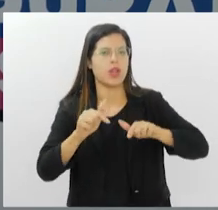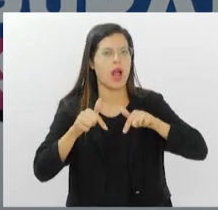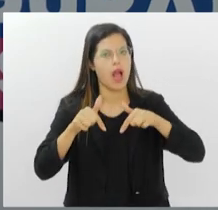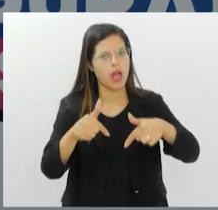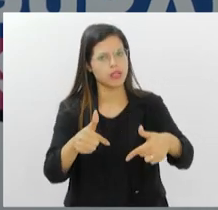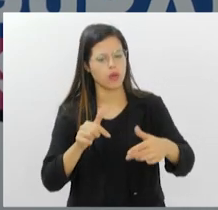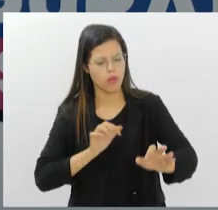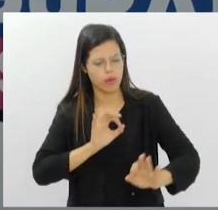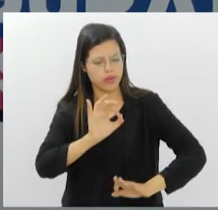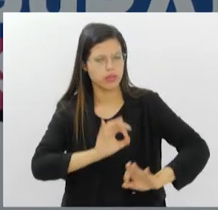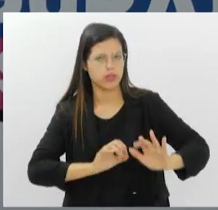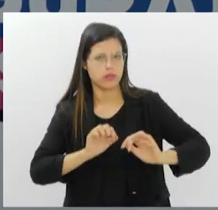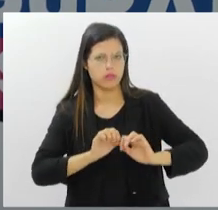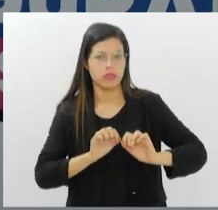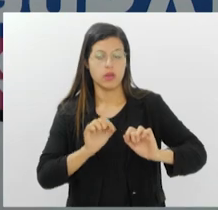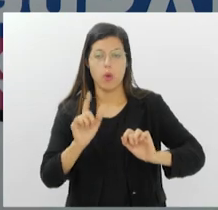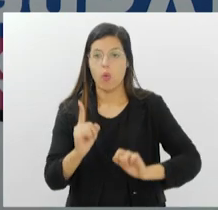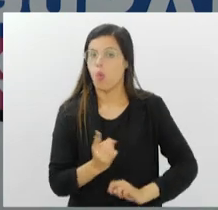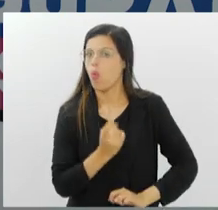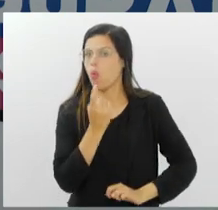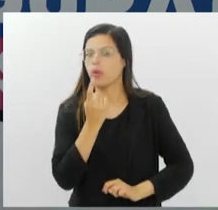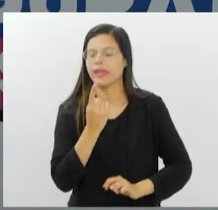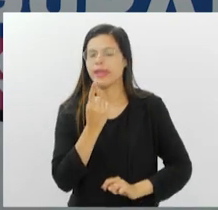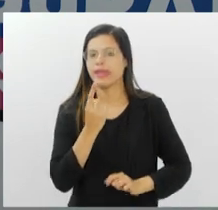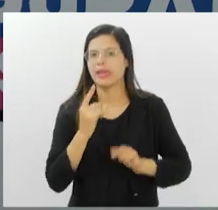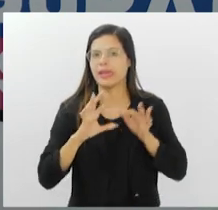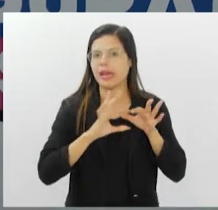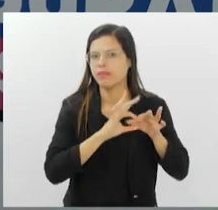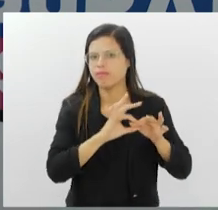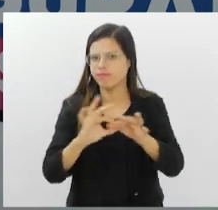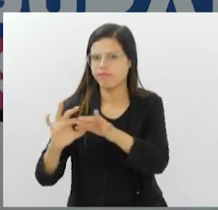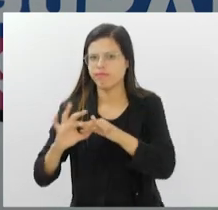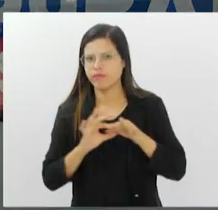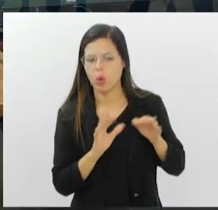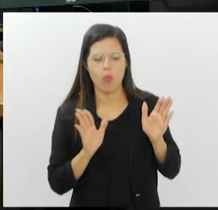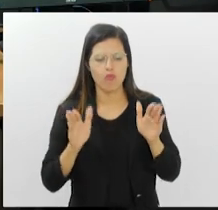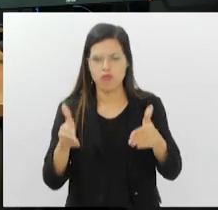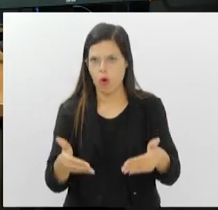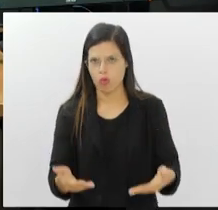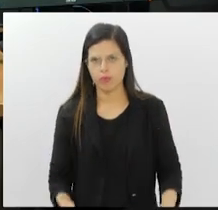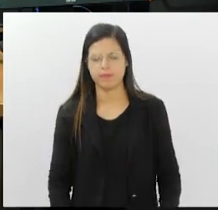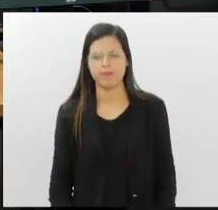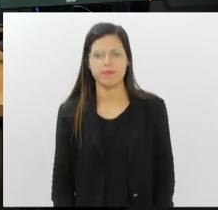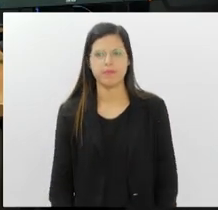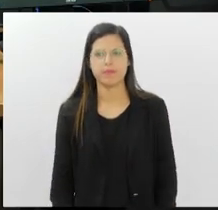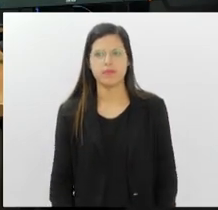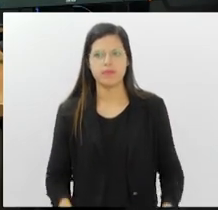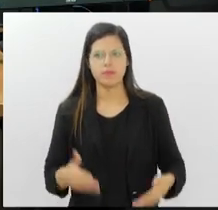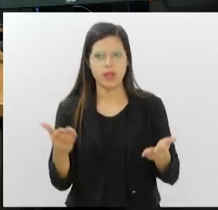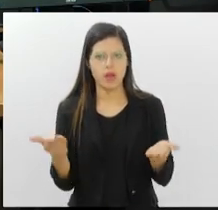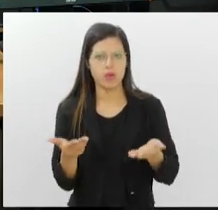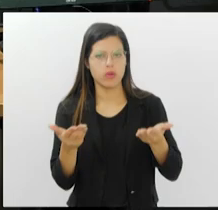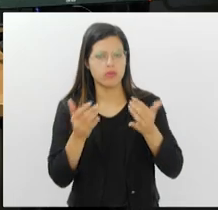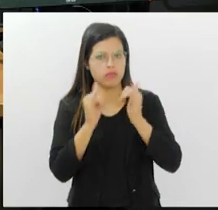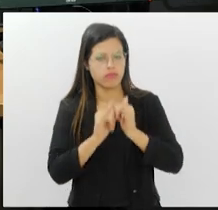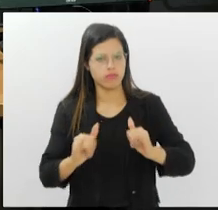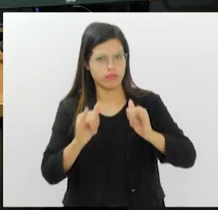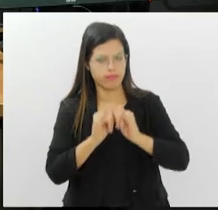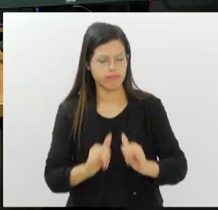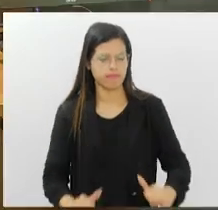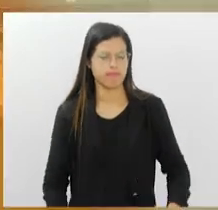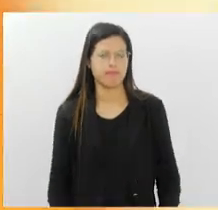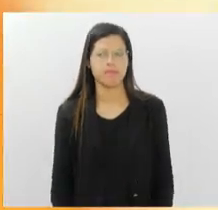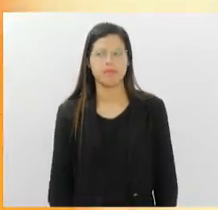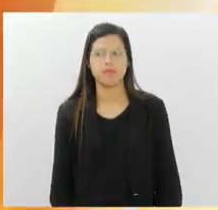elaboradas de forma única, numa única direção. E vamos agora ao nosso giro de notícias de